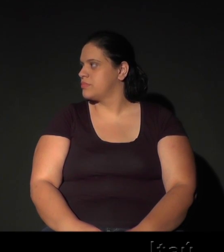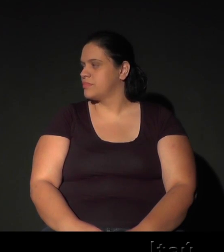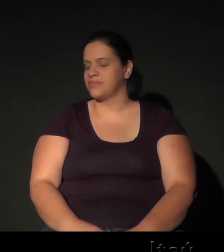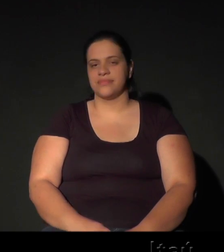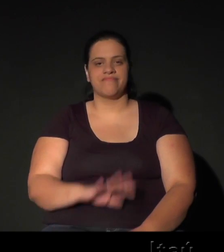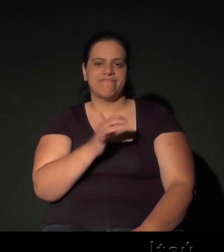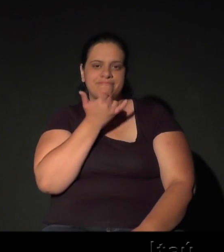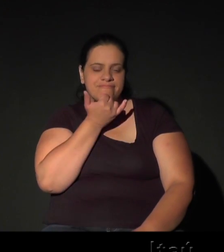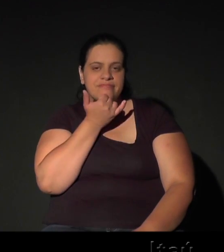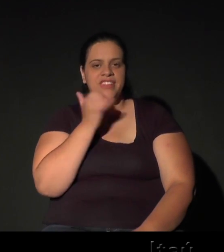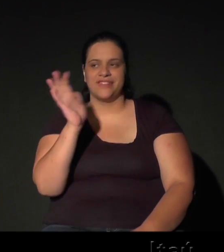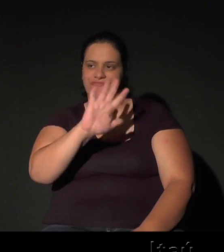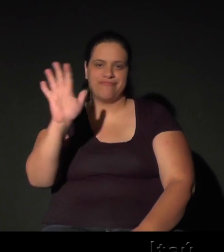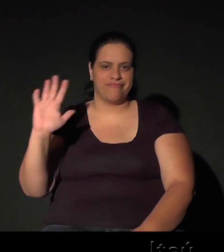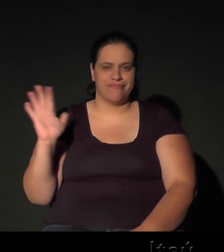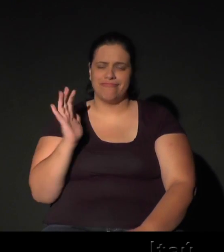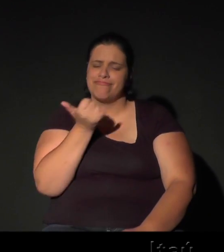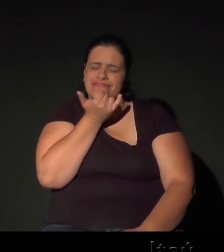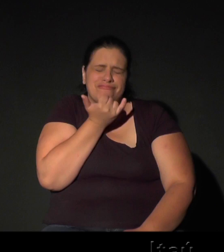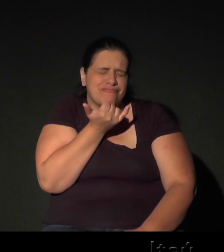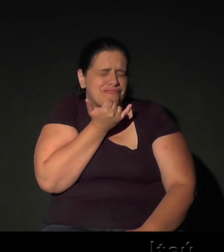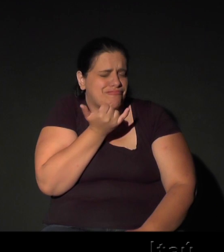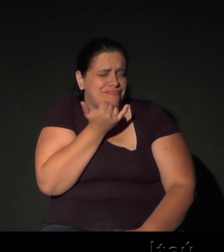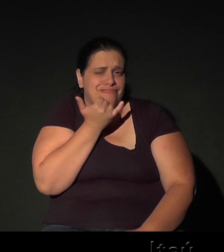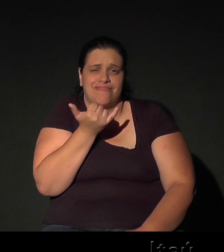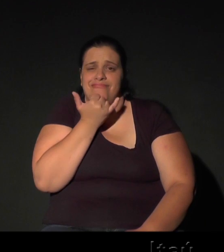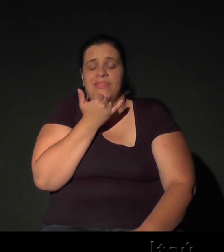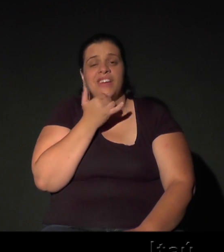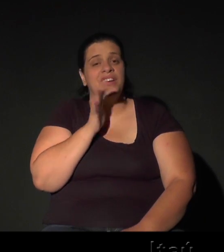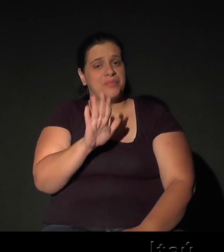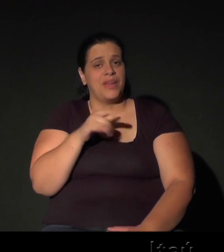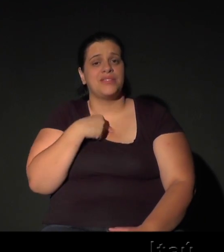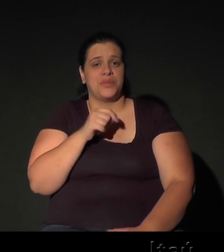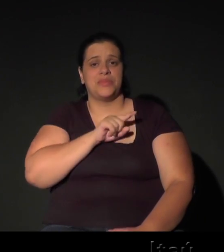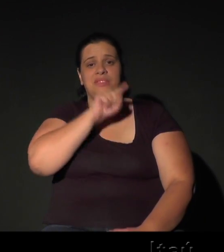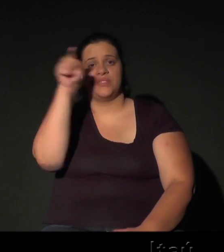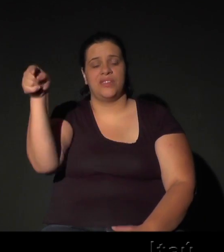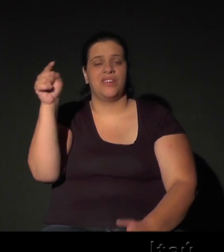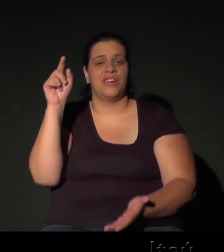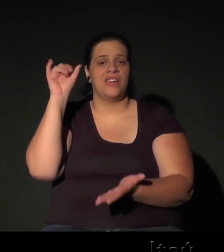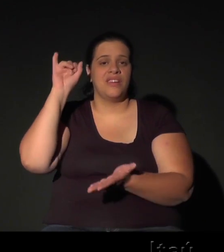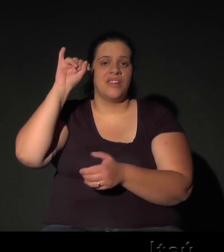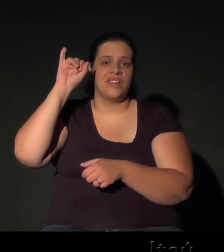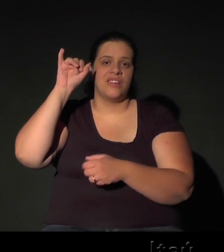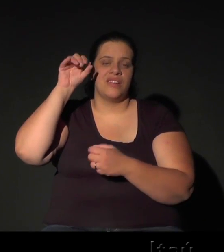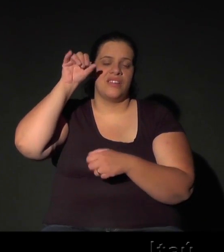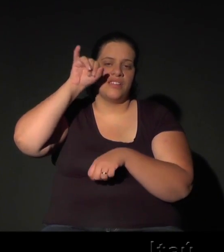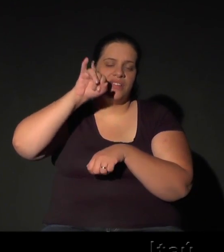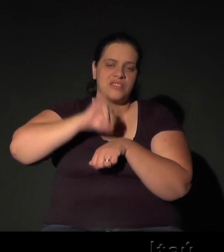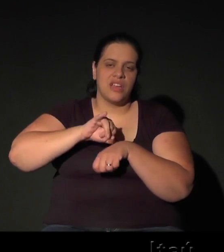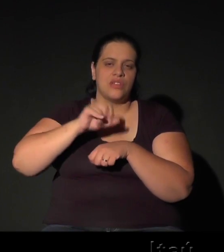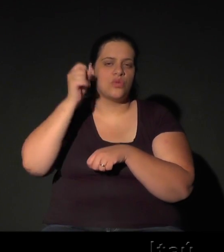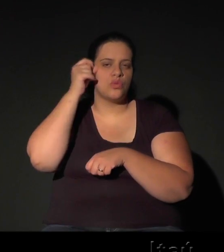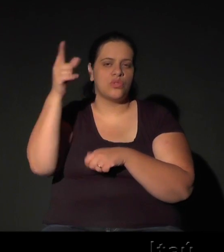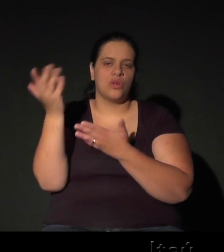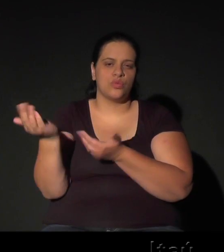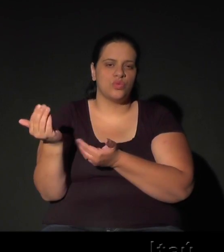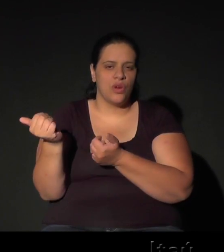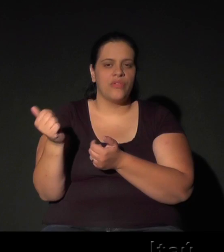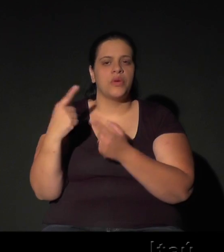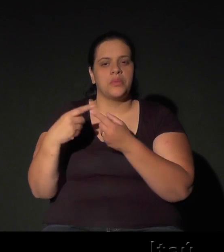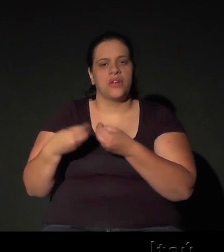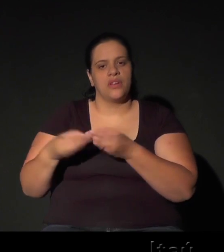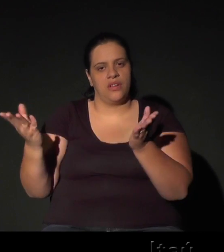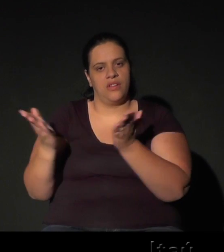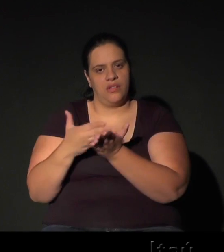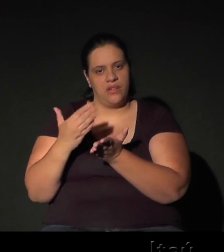Obrigada Gente vou me despedir eu peço mil desculpas mas é que eu tenho que estar lá no centuro cultural da Juventude Pro lançamento